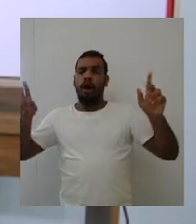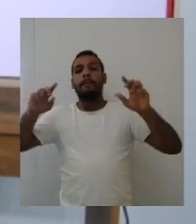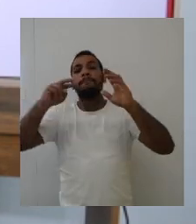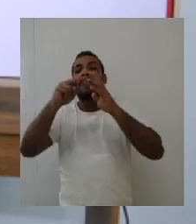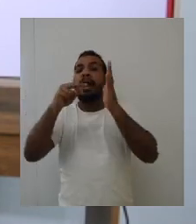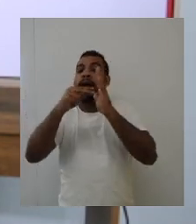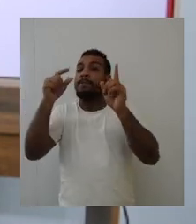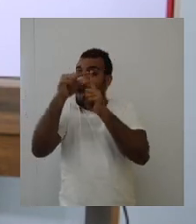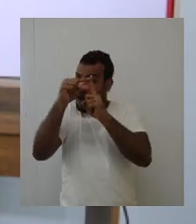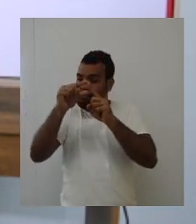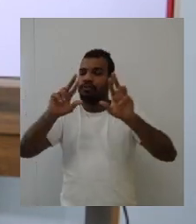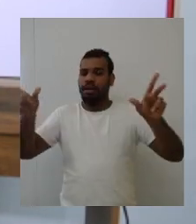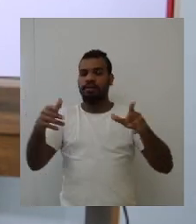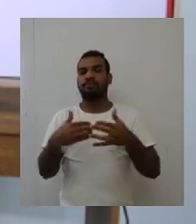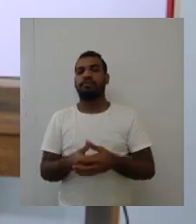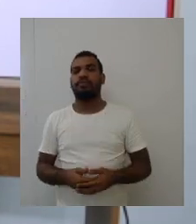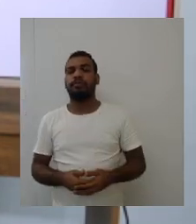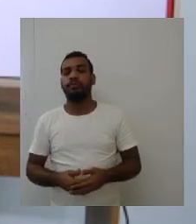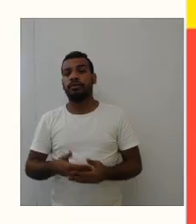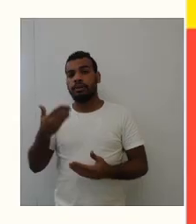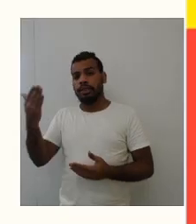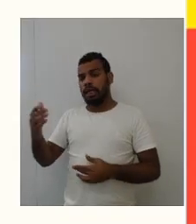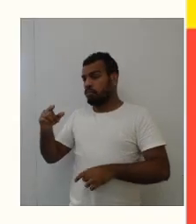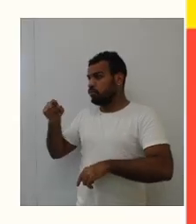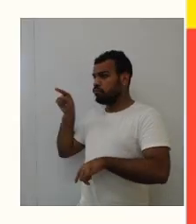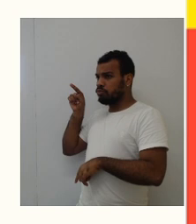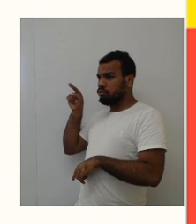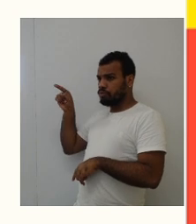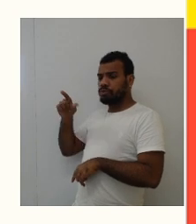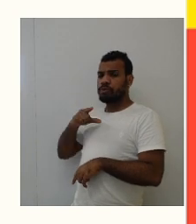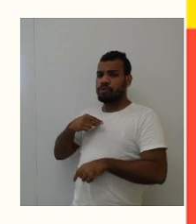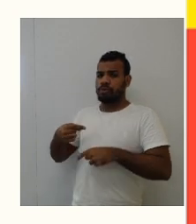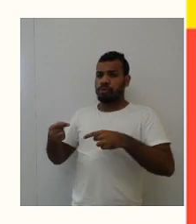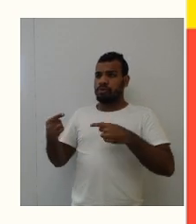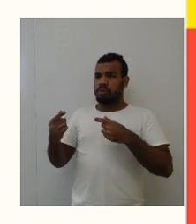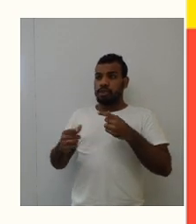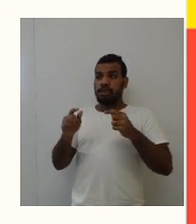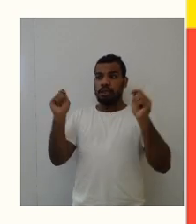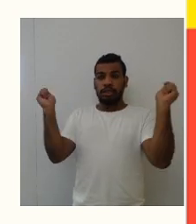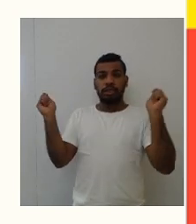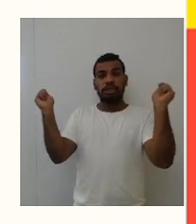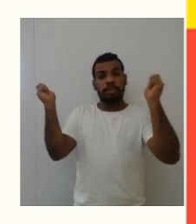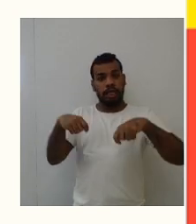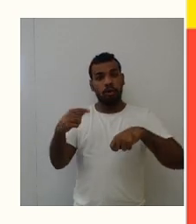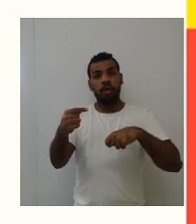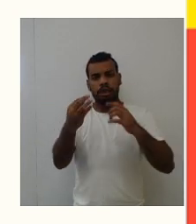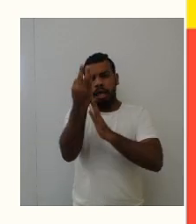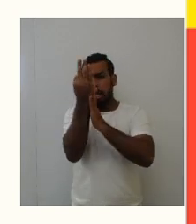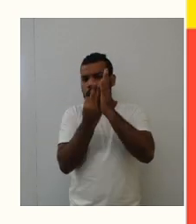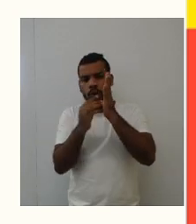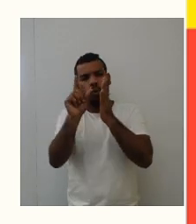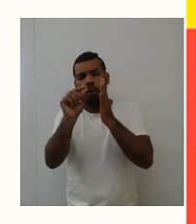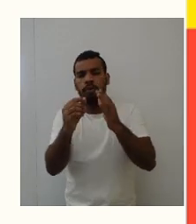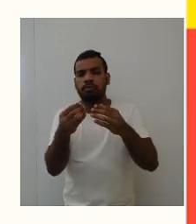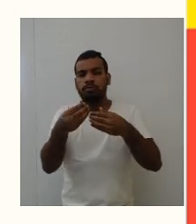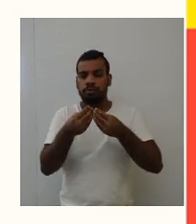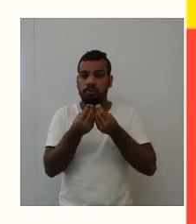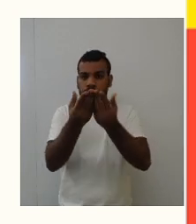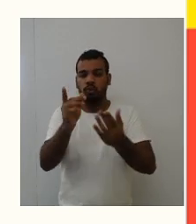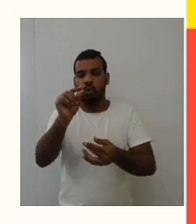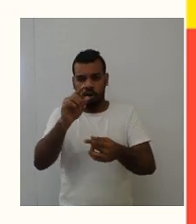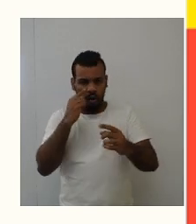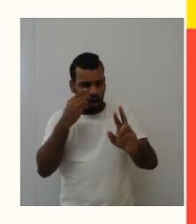vocês. Assim, os elementos de coesão possibilitam a articulação do texto, promovendo o quê? Primeira coisa,